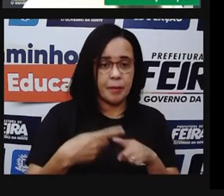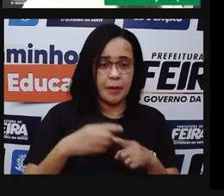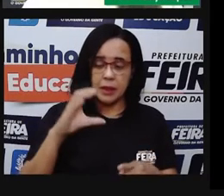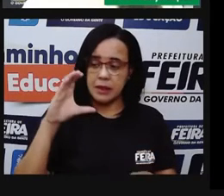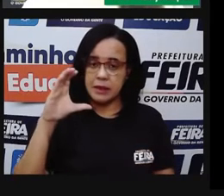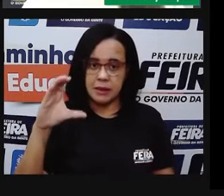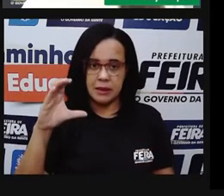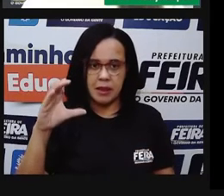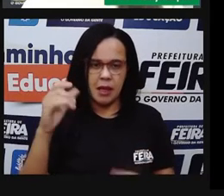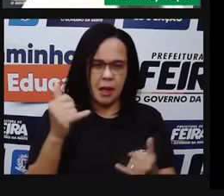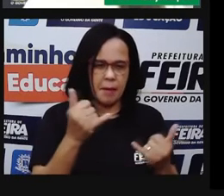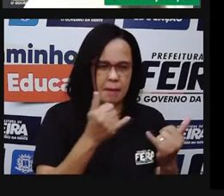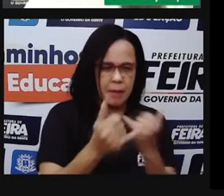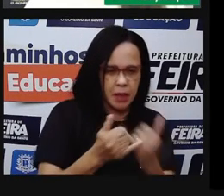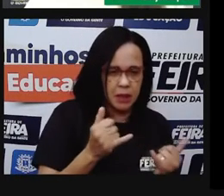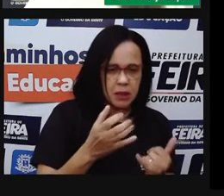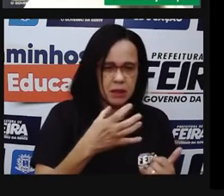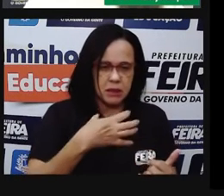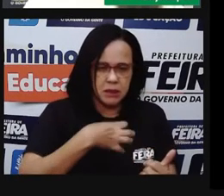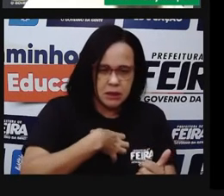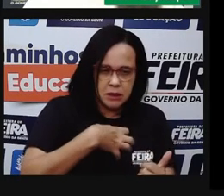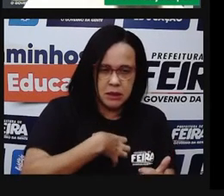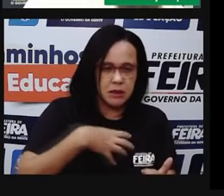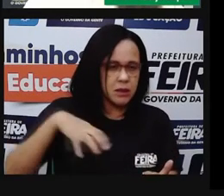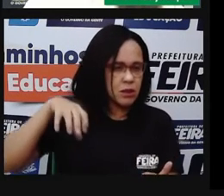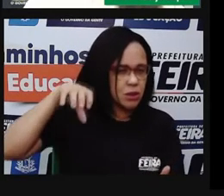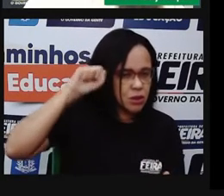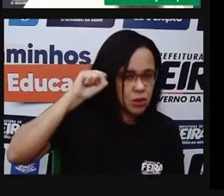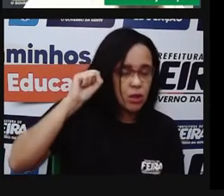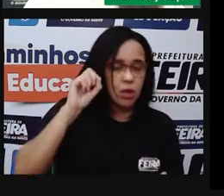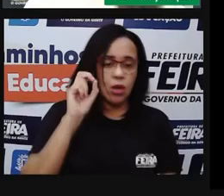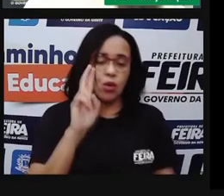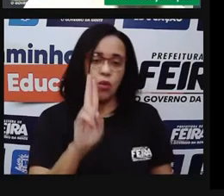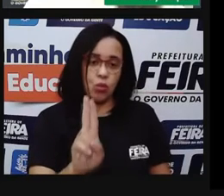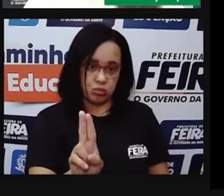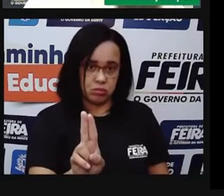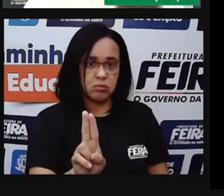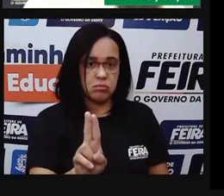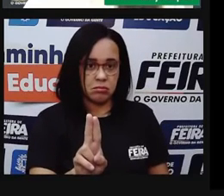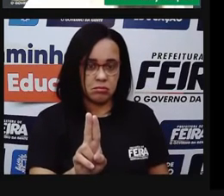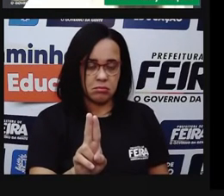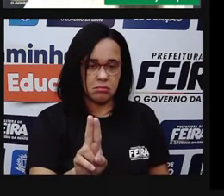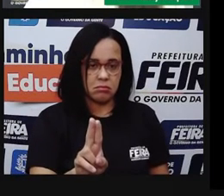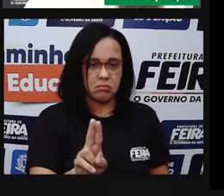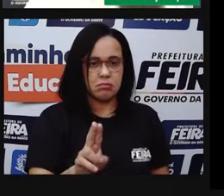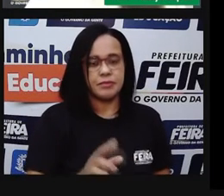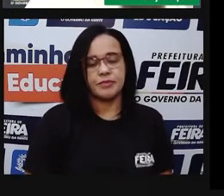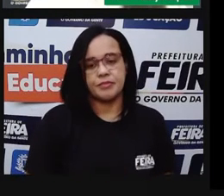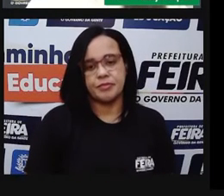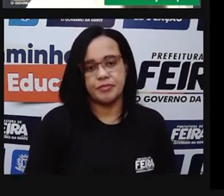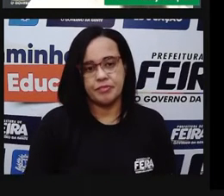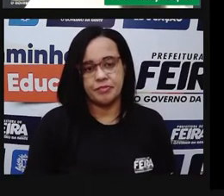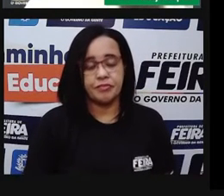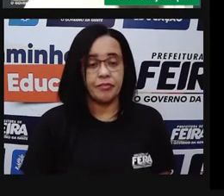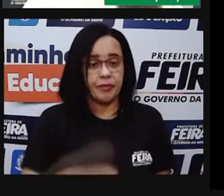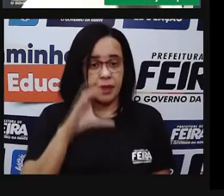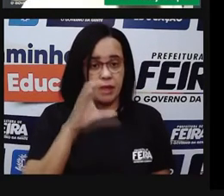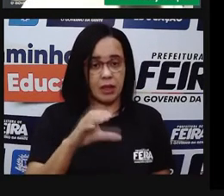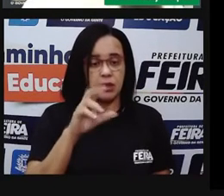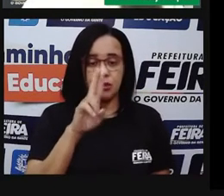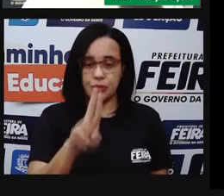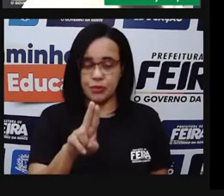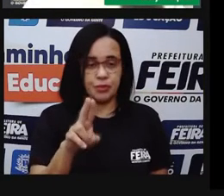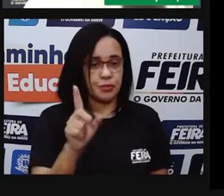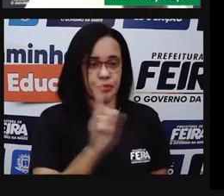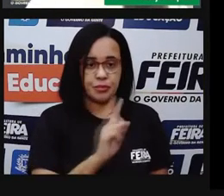si, né? Mas quando eu falo su, é o siu, porque o C com o U, ele não vai ter o